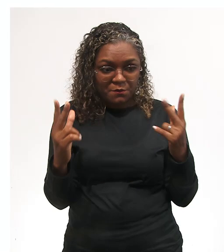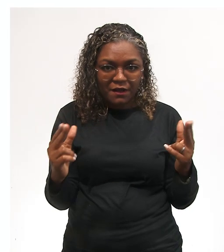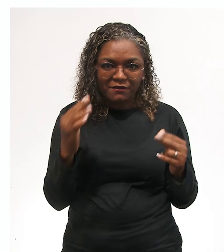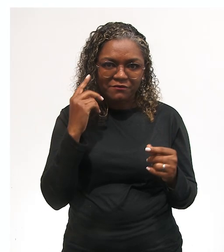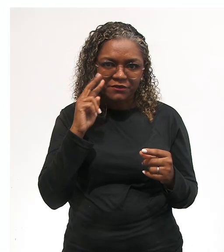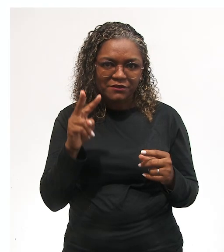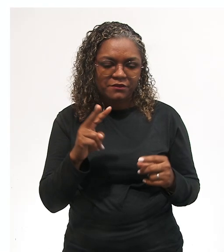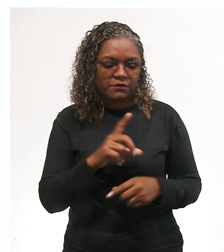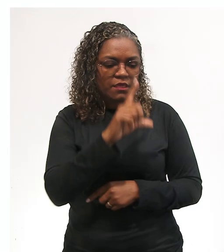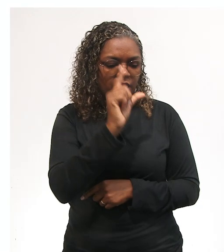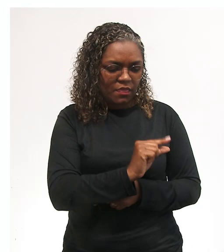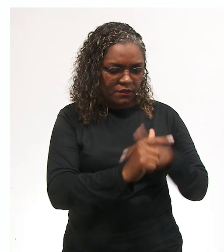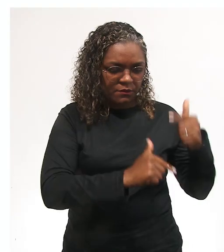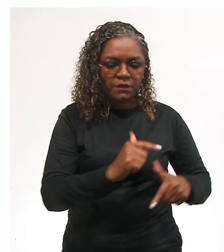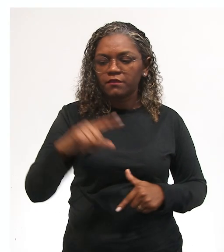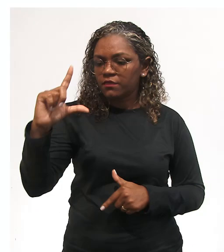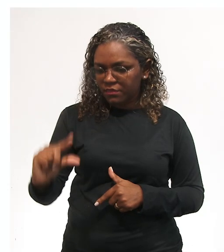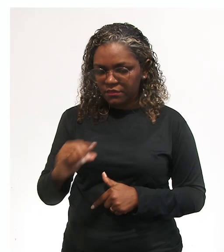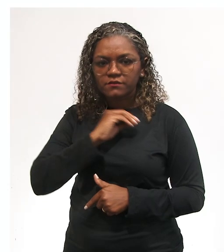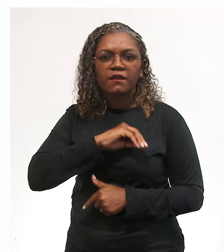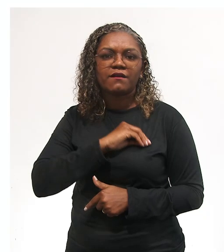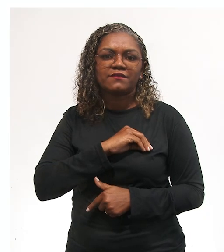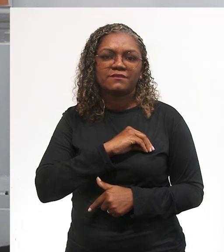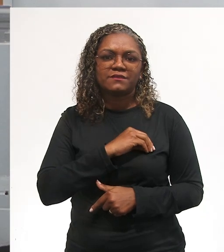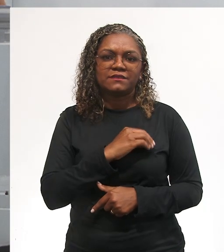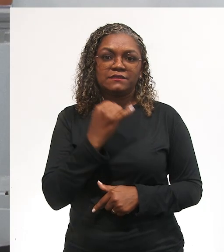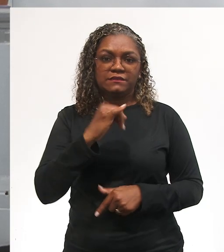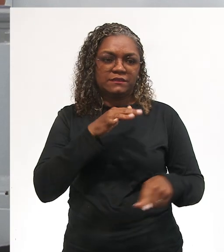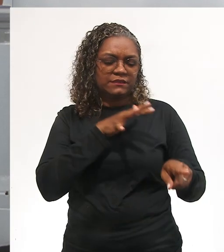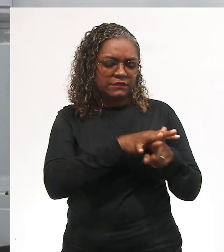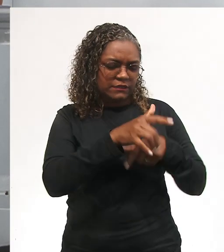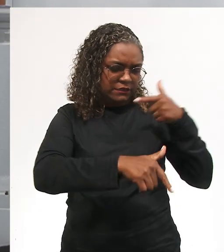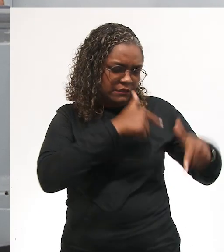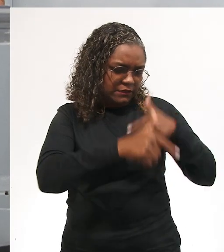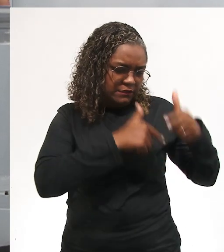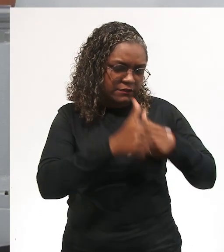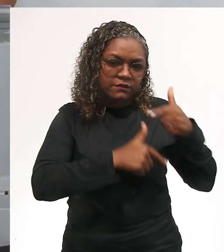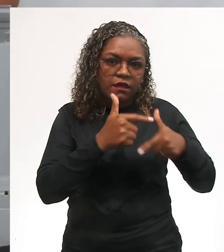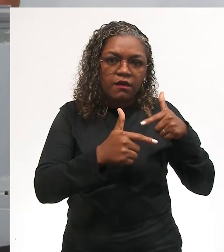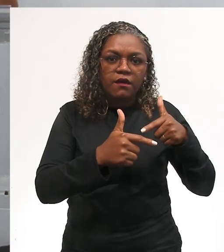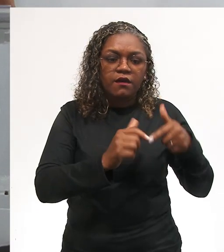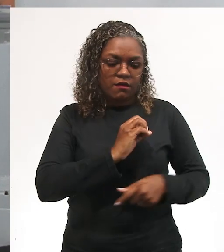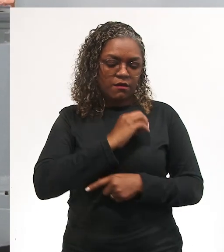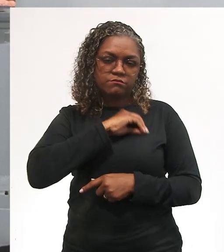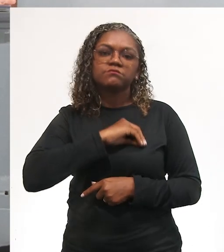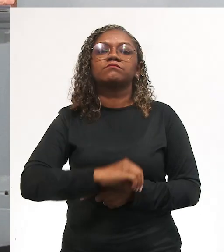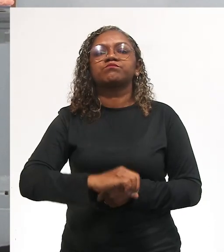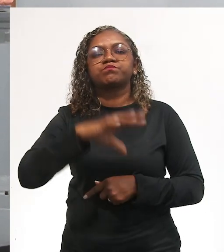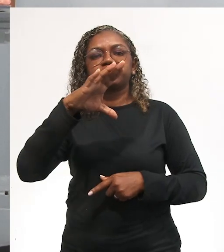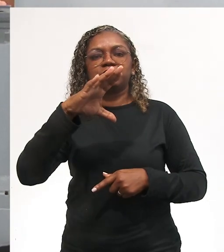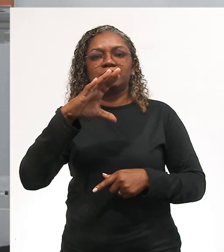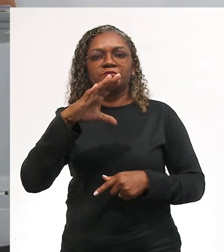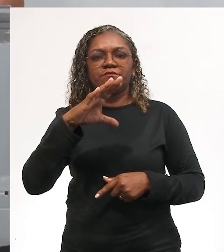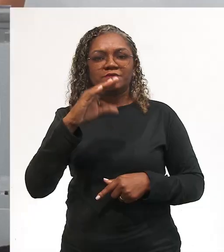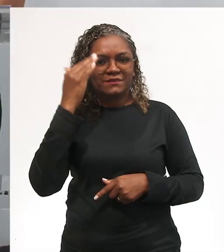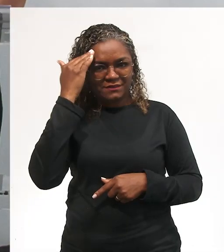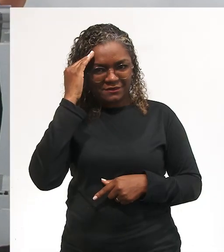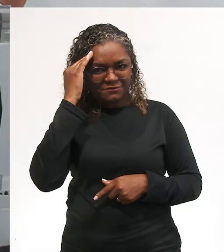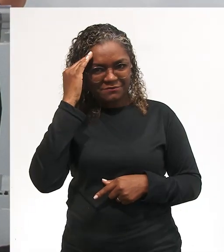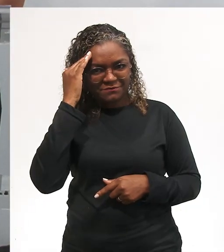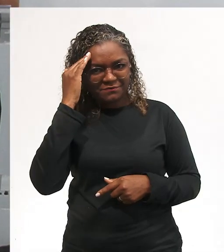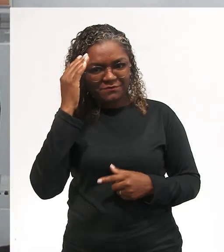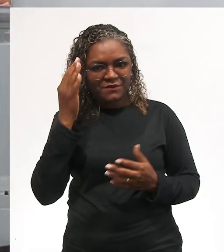proporcionais, nós estamos atrelando a isso. A gente cresce. Se uma grandeza cresce, a outra cresce na mesma medida. Se